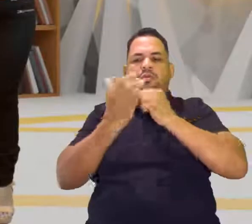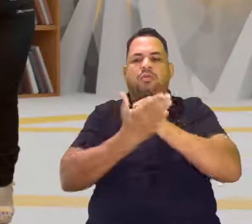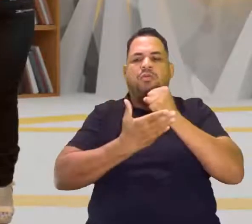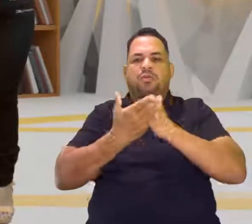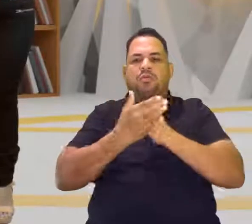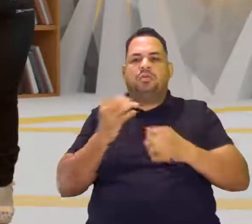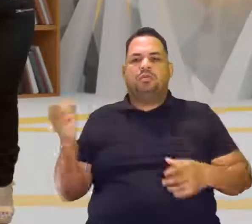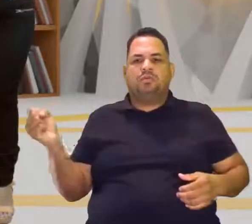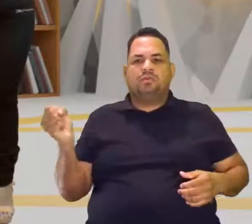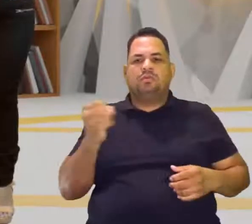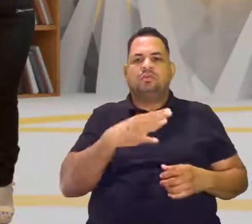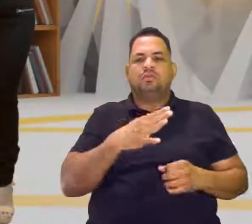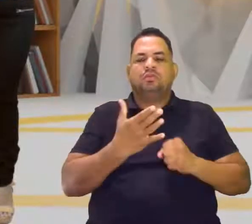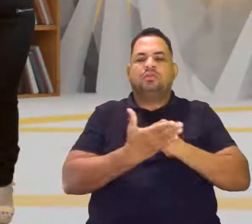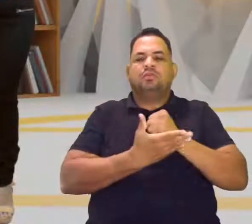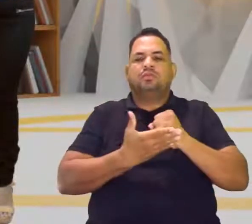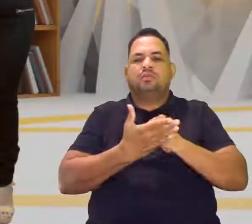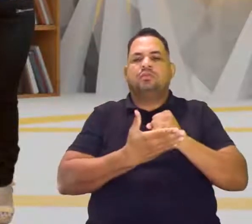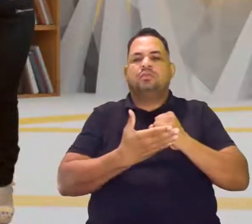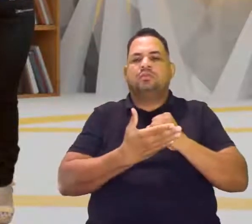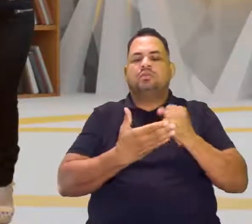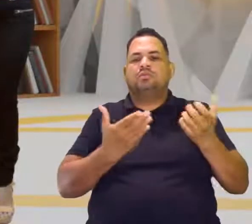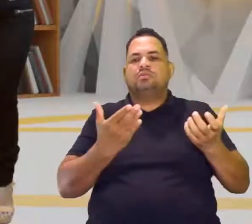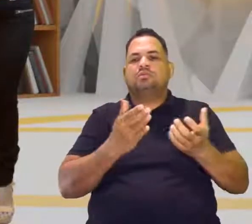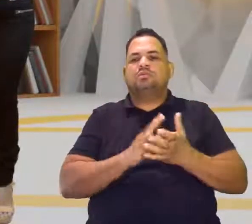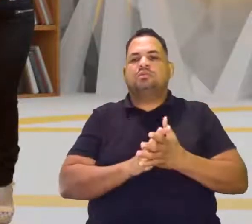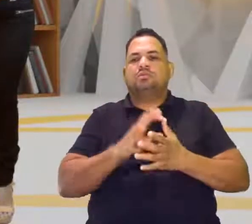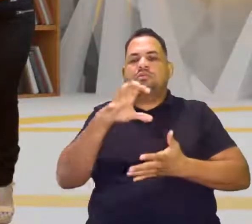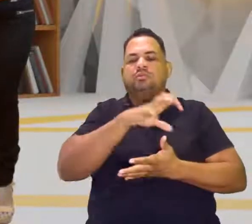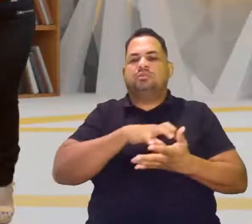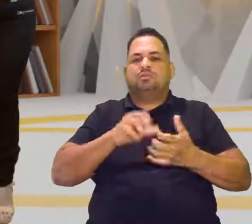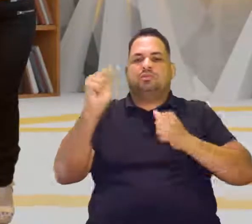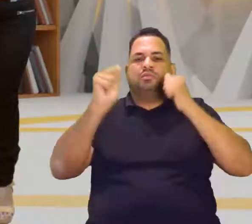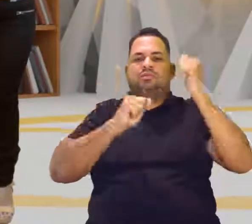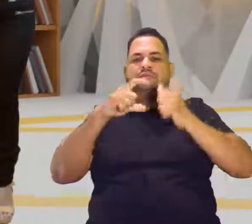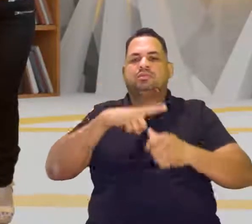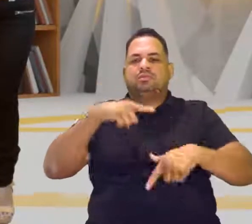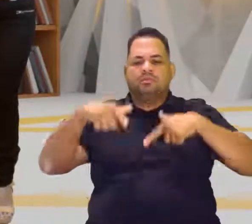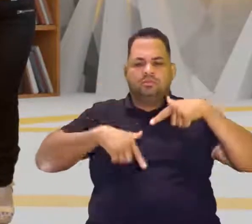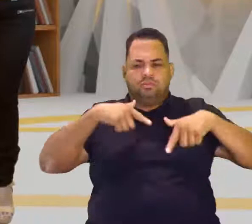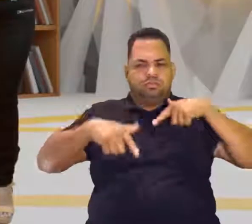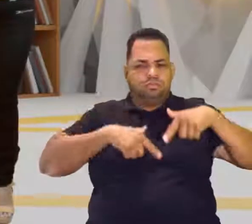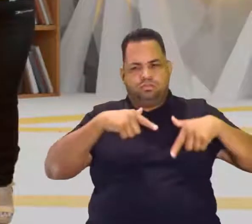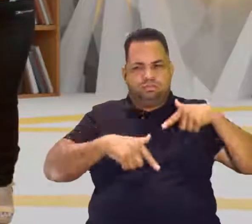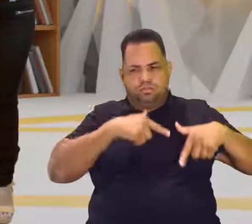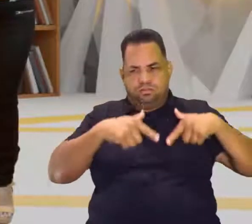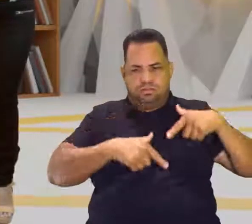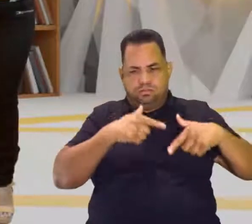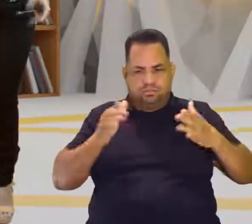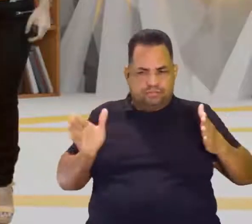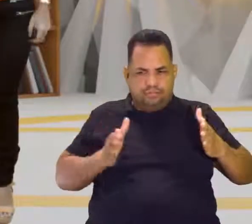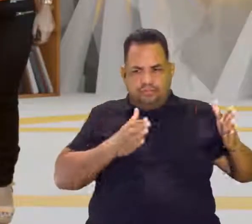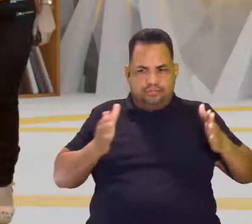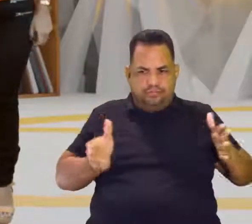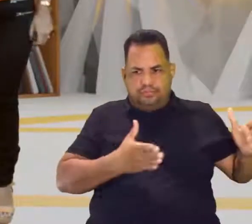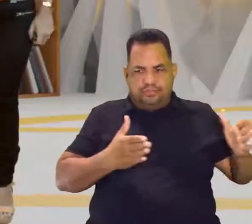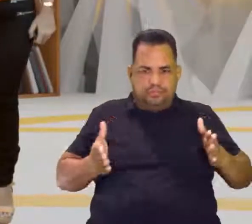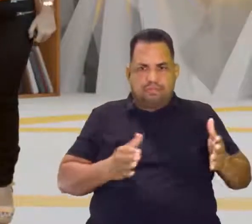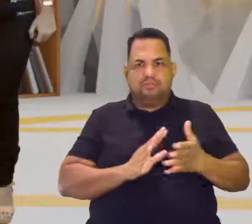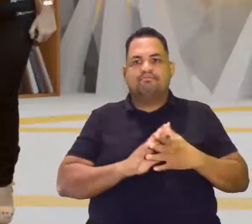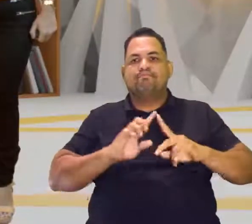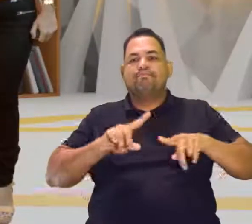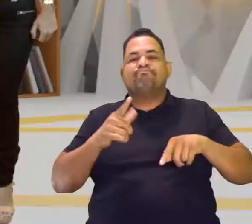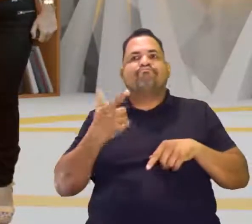basicamente o neo-colonialismo começou a Revolução Industrial tava tinha muita produção a produção tava enorme eu não tinha mercado